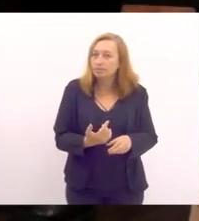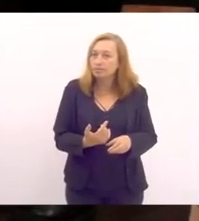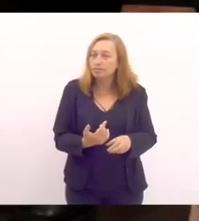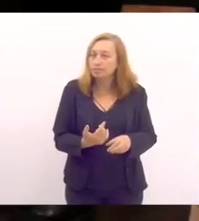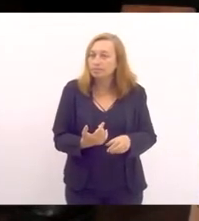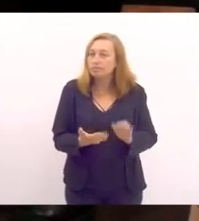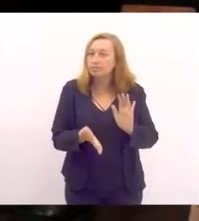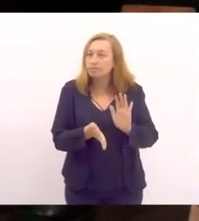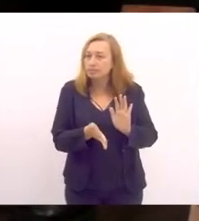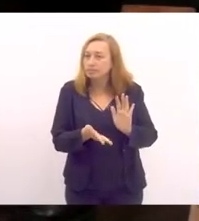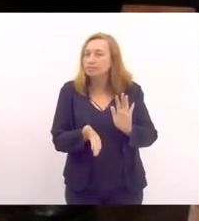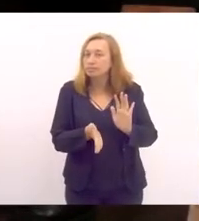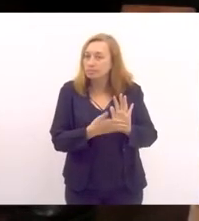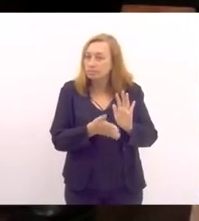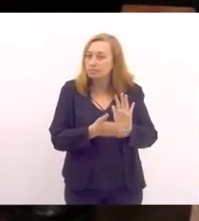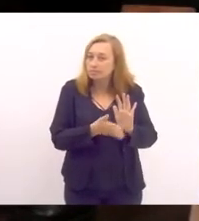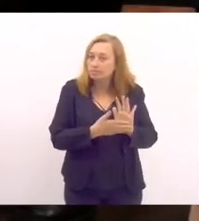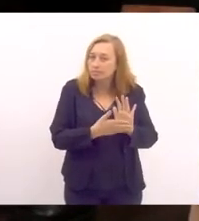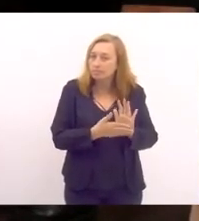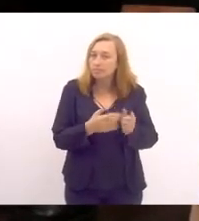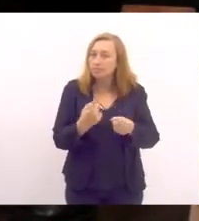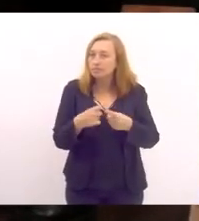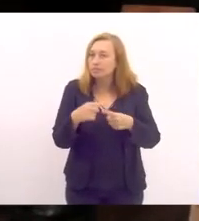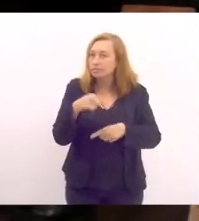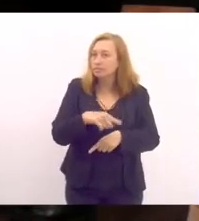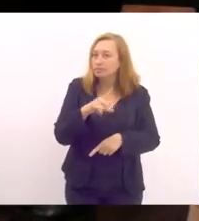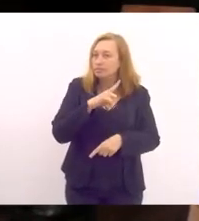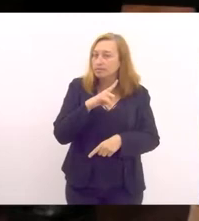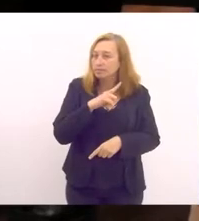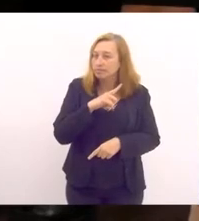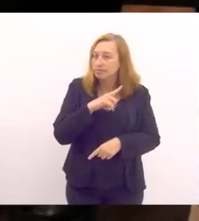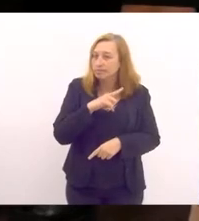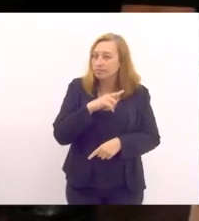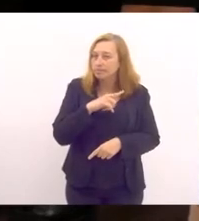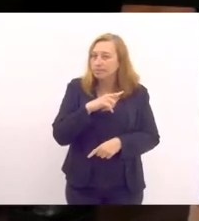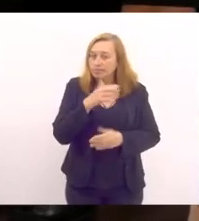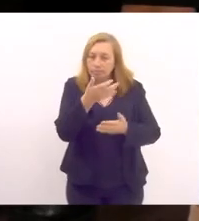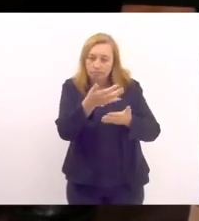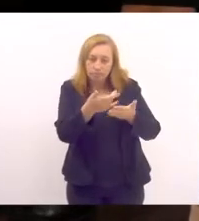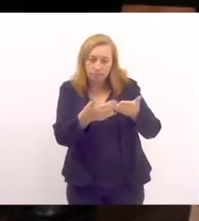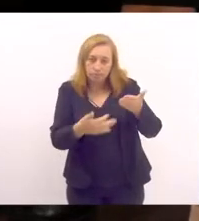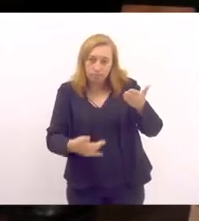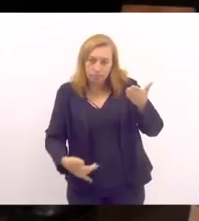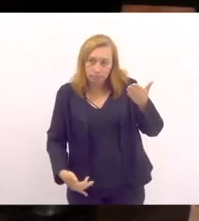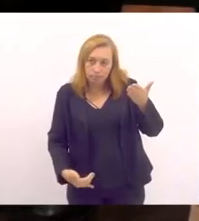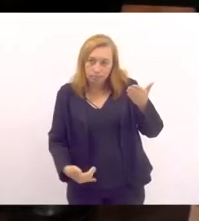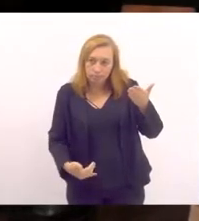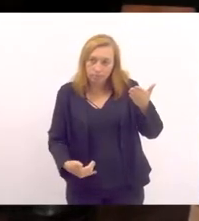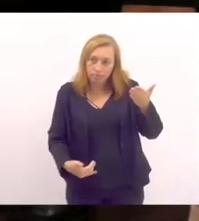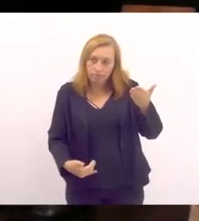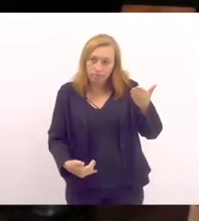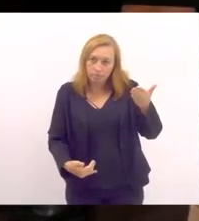e as proposições, porque aqui nós temos uma lista bem